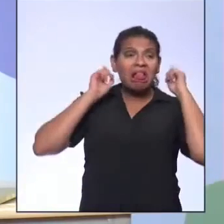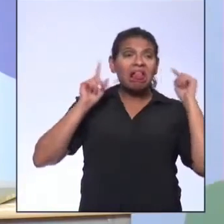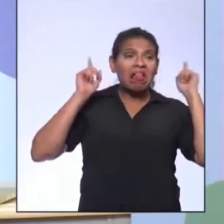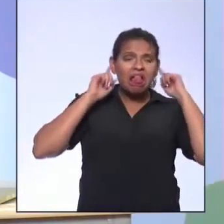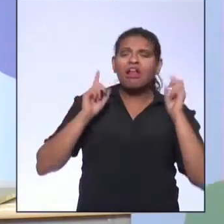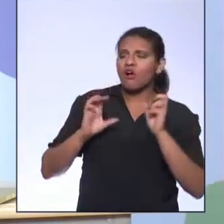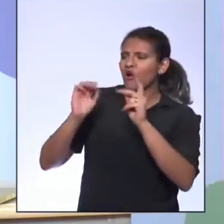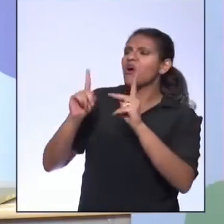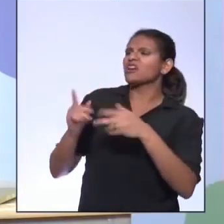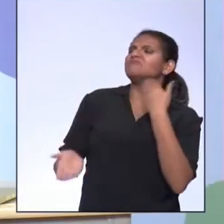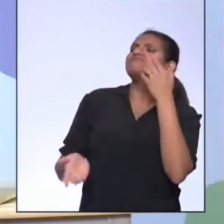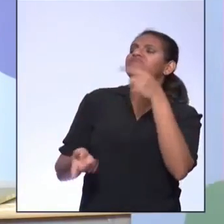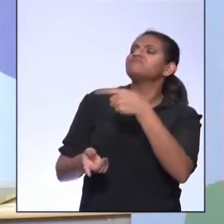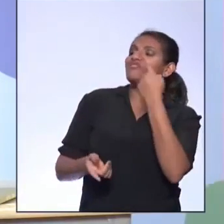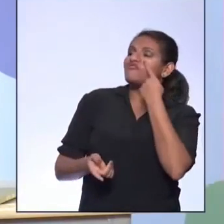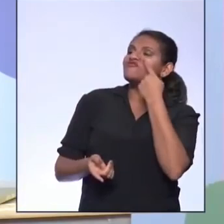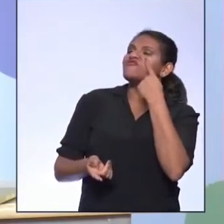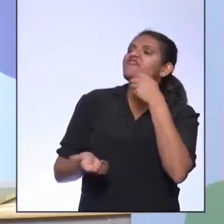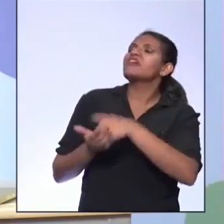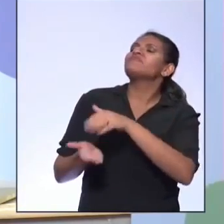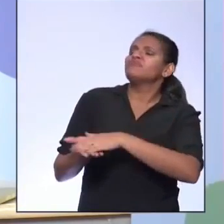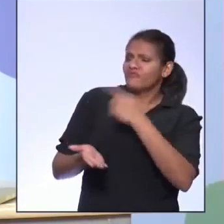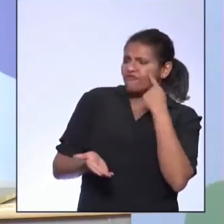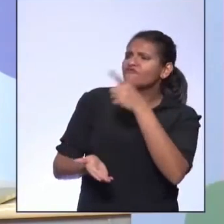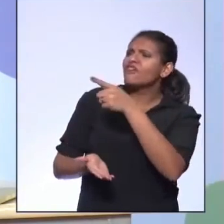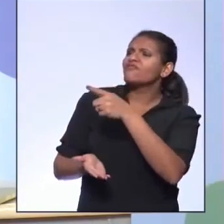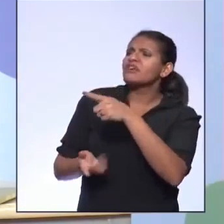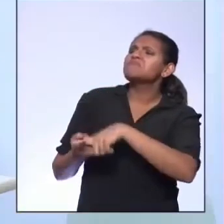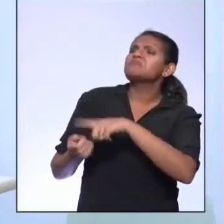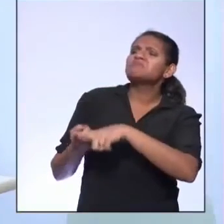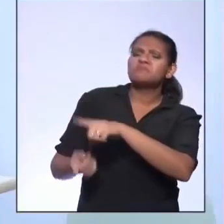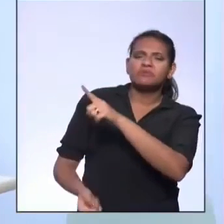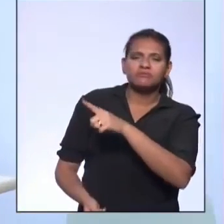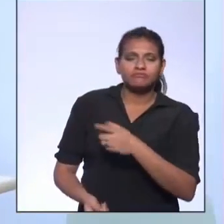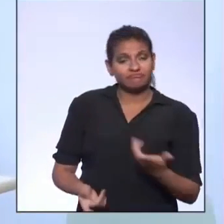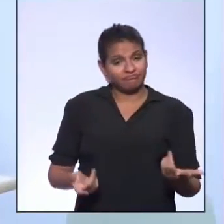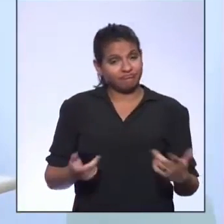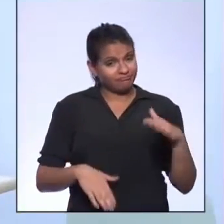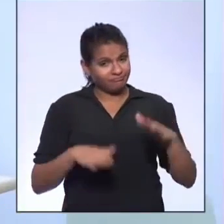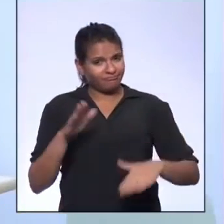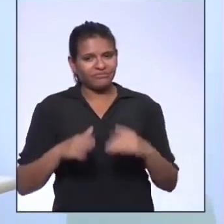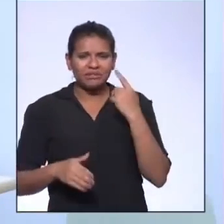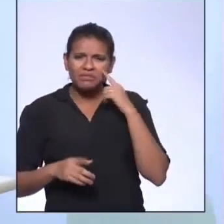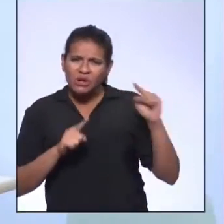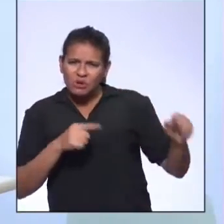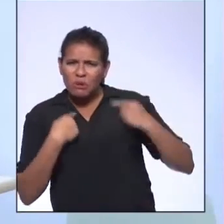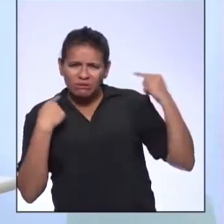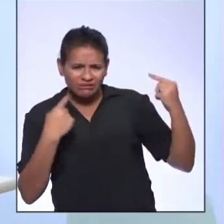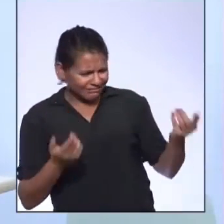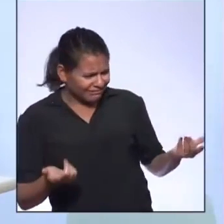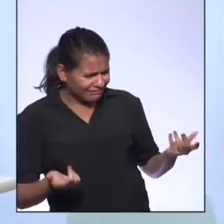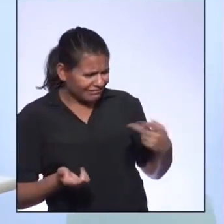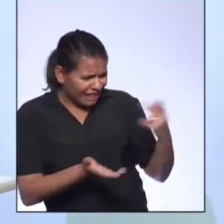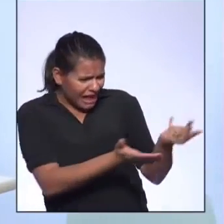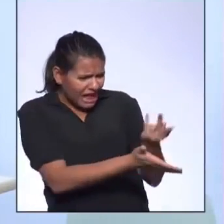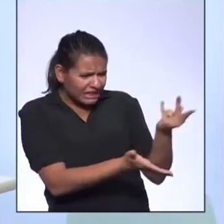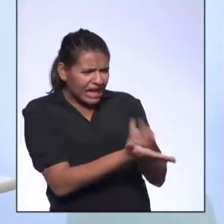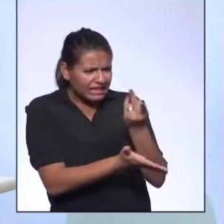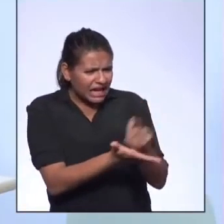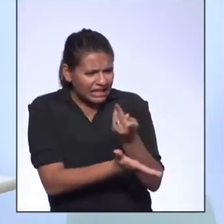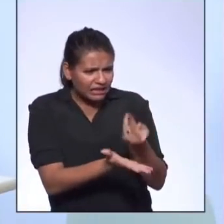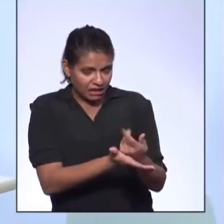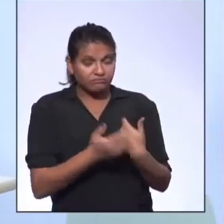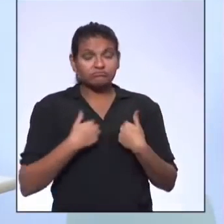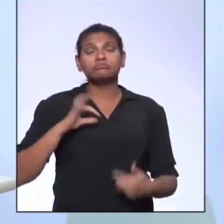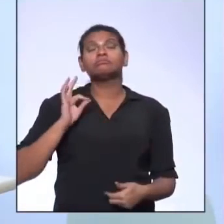vão se dar mal, eles vão ver só o que vai acontecer e faz birra. Achar que o mundo inteiro tá contra você, não, tá todo mundo errado, eu tô certo, né?